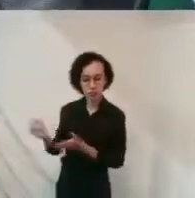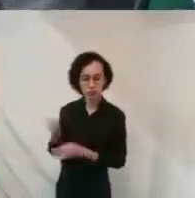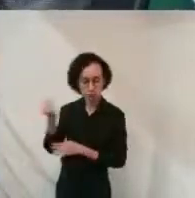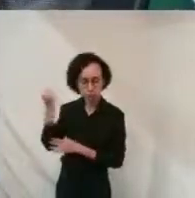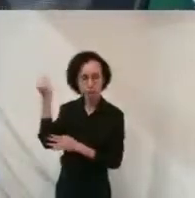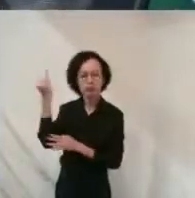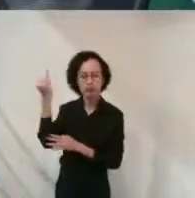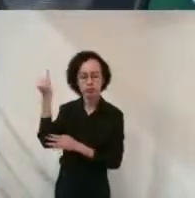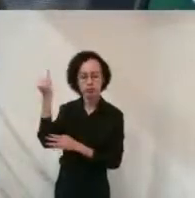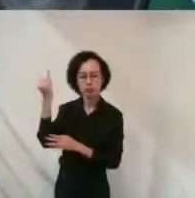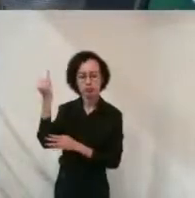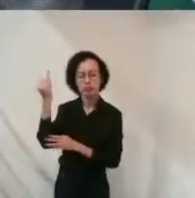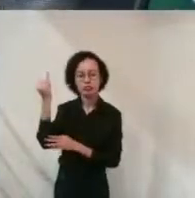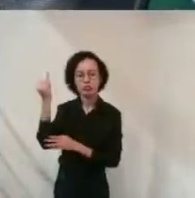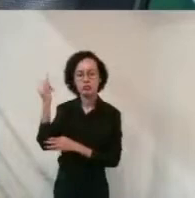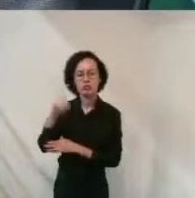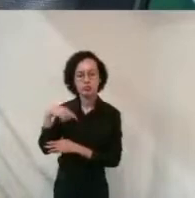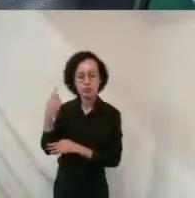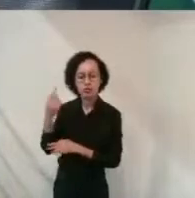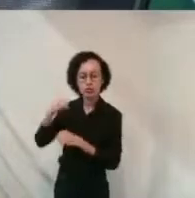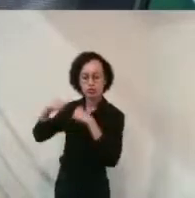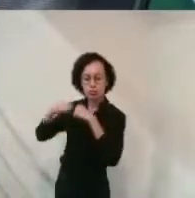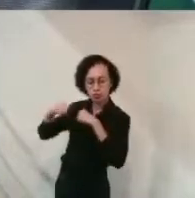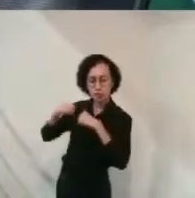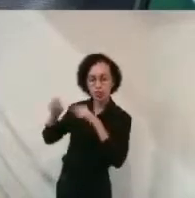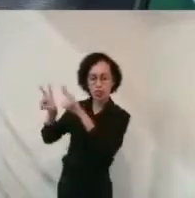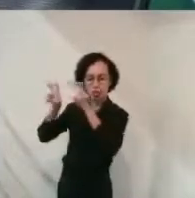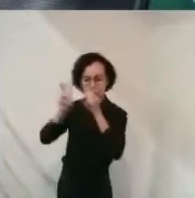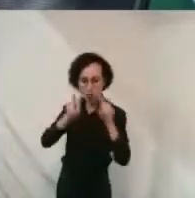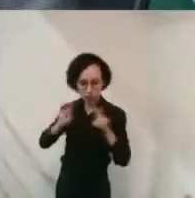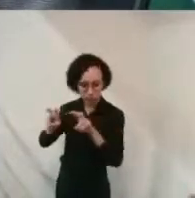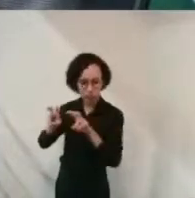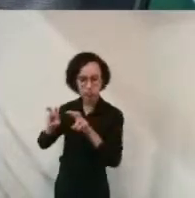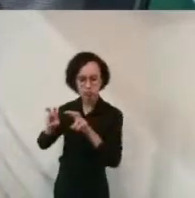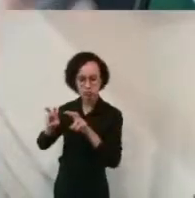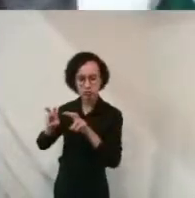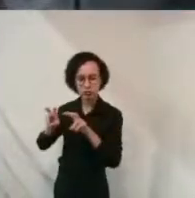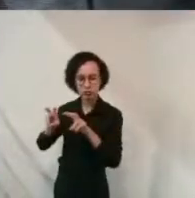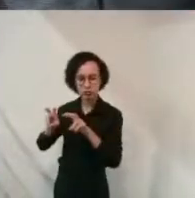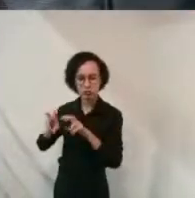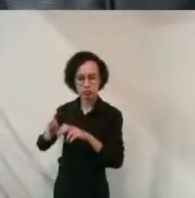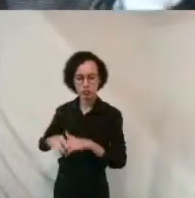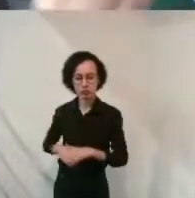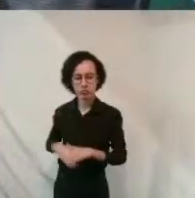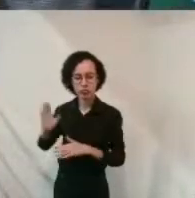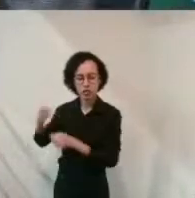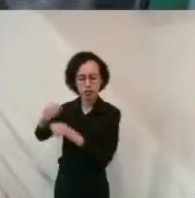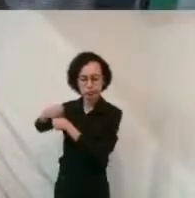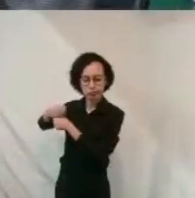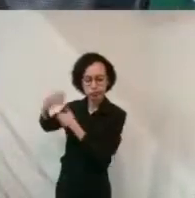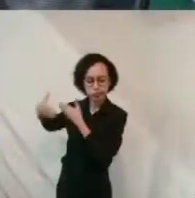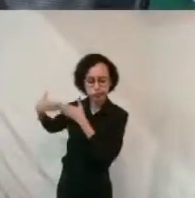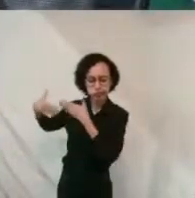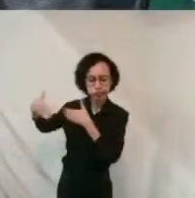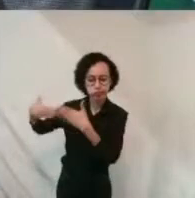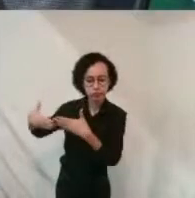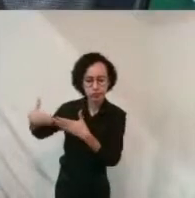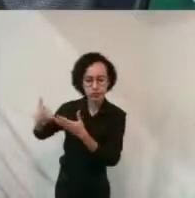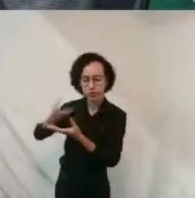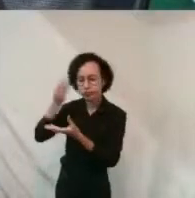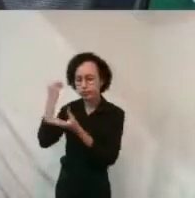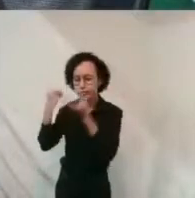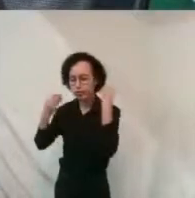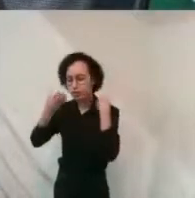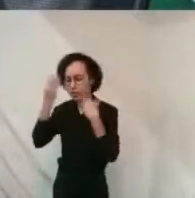importante a gente debater esses temas, né? Eram os temas que passaram muitos anos, anos esquecidos,